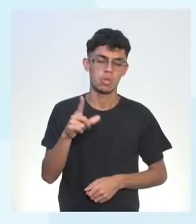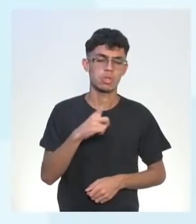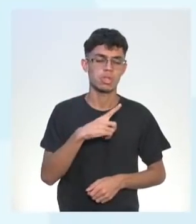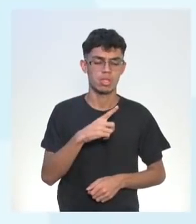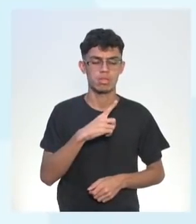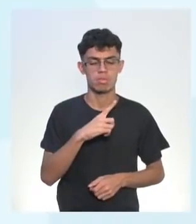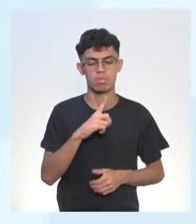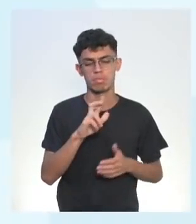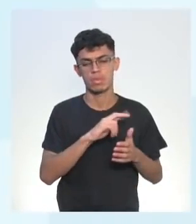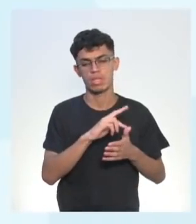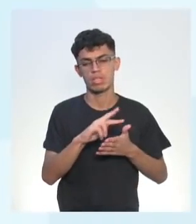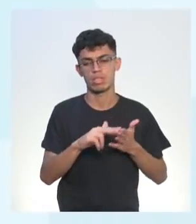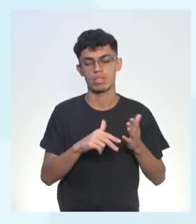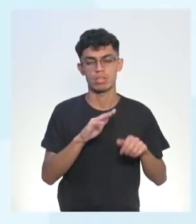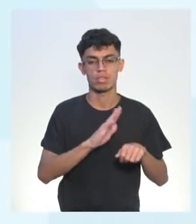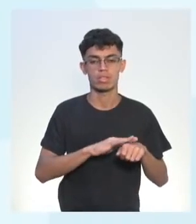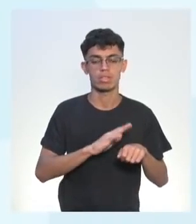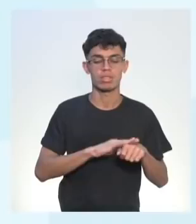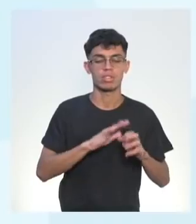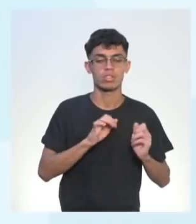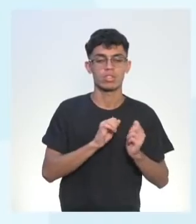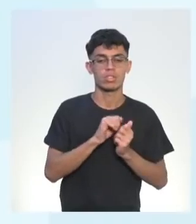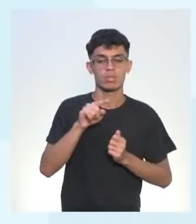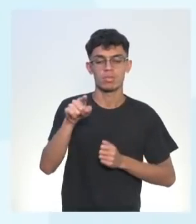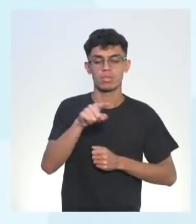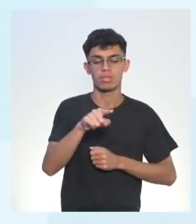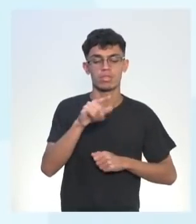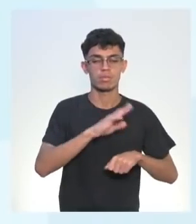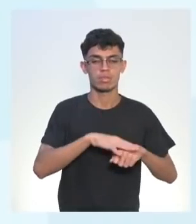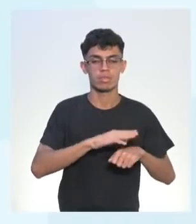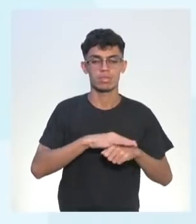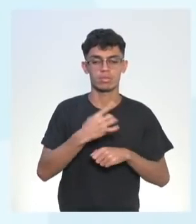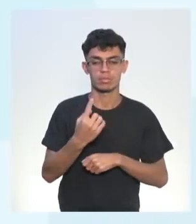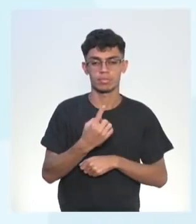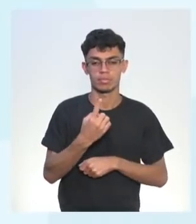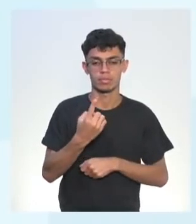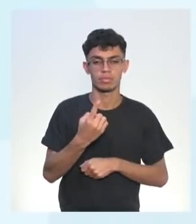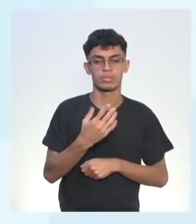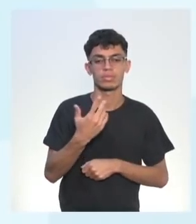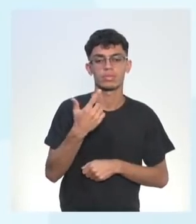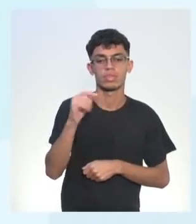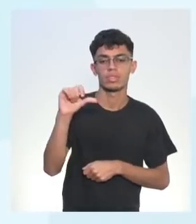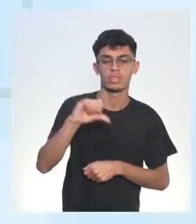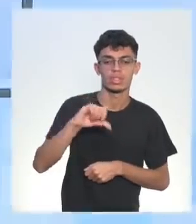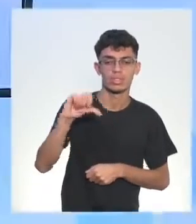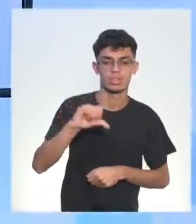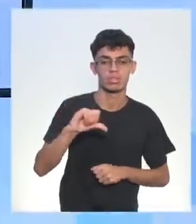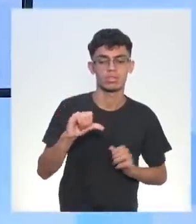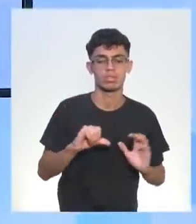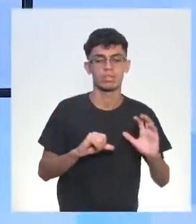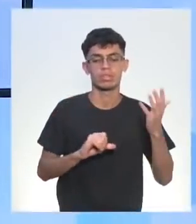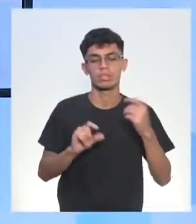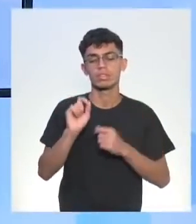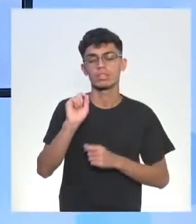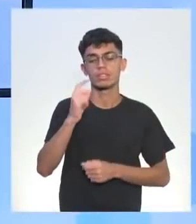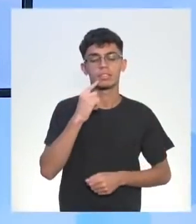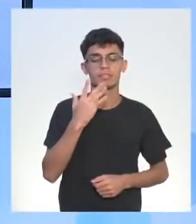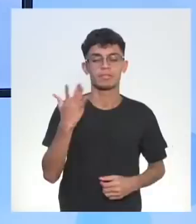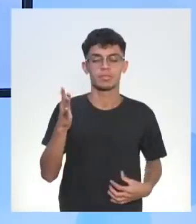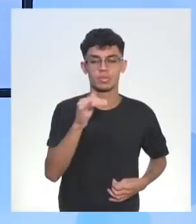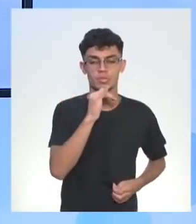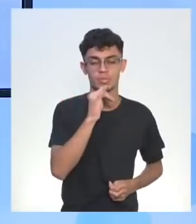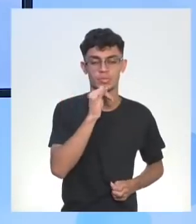fazer esse e depois vocês vão fazer o resto, tá? Tá assim, quando o expoente é negativo, o que que acontece? Ó, eu coloquei para vocês esse